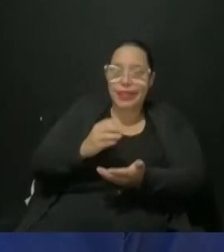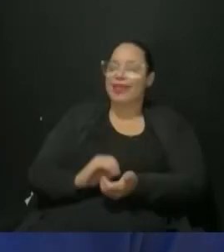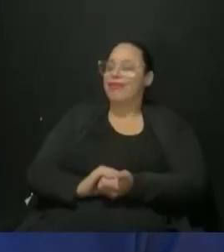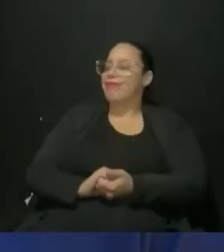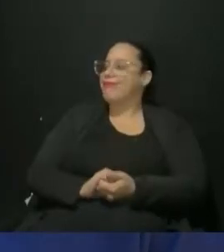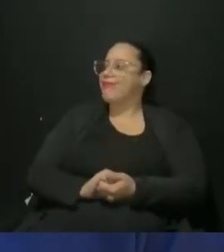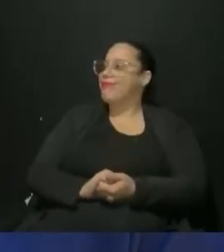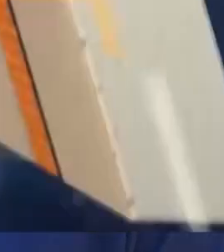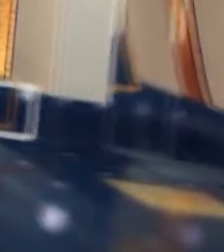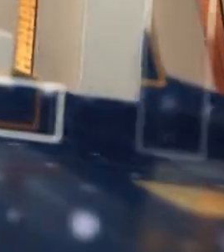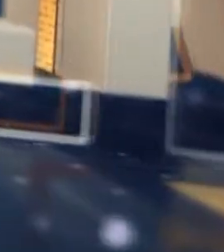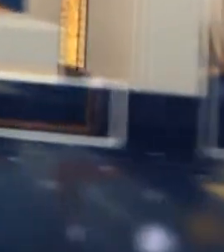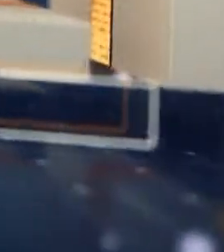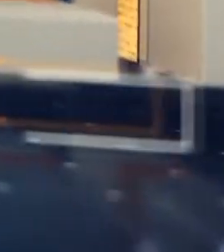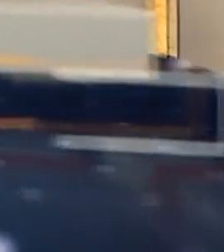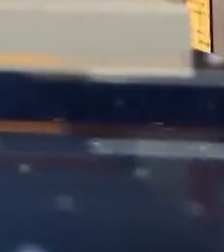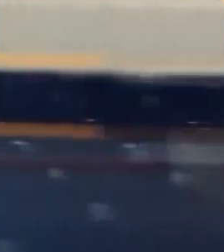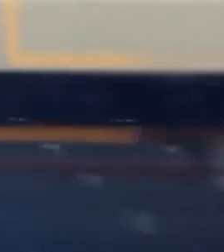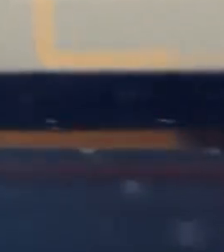vivenciar essa modalidade